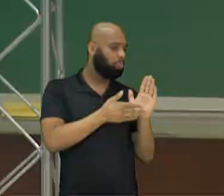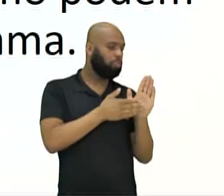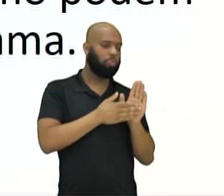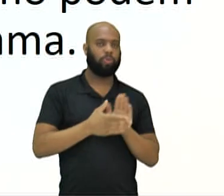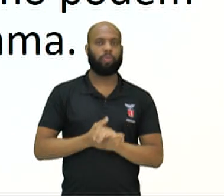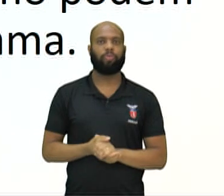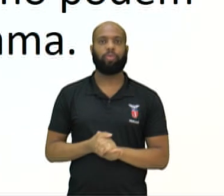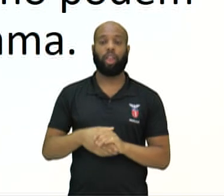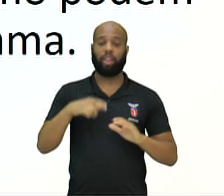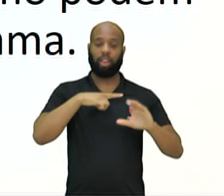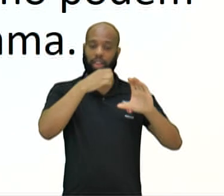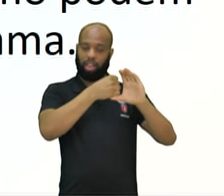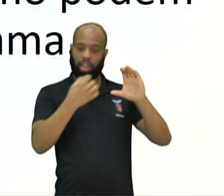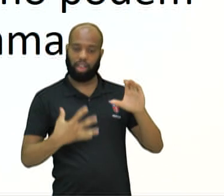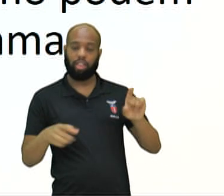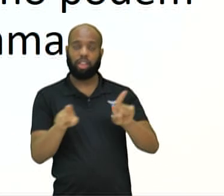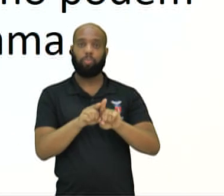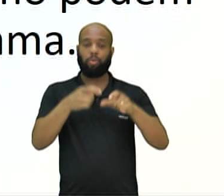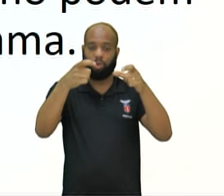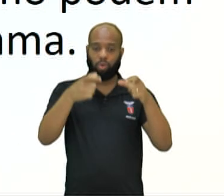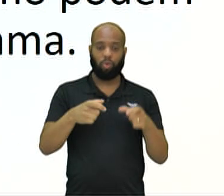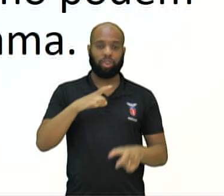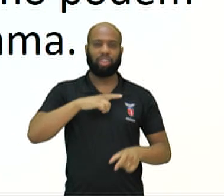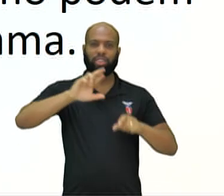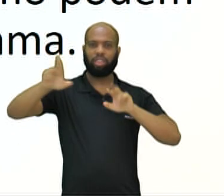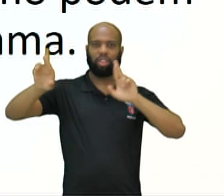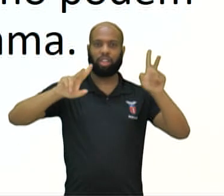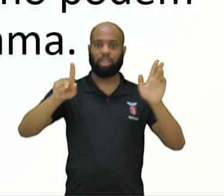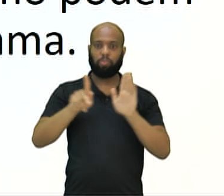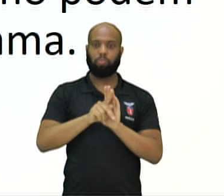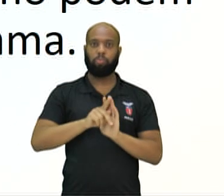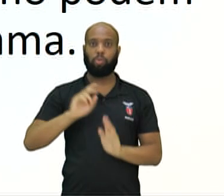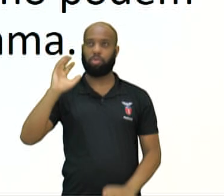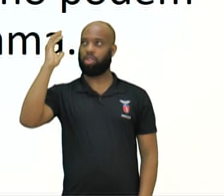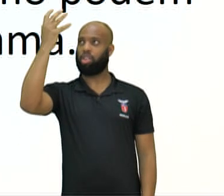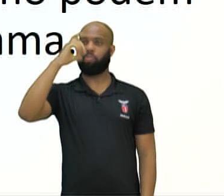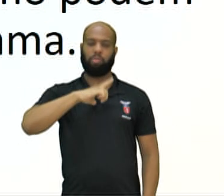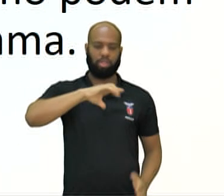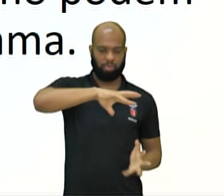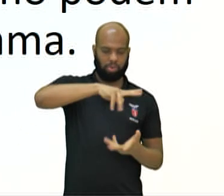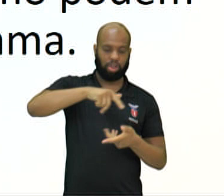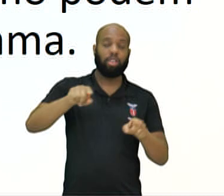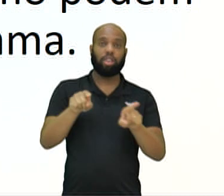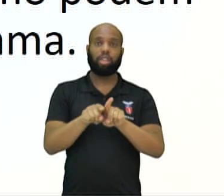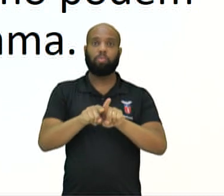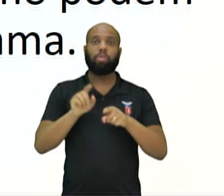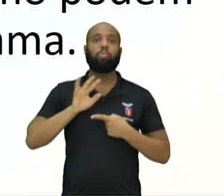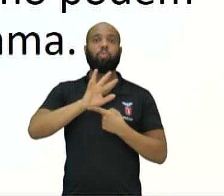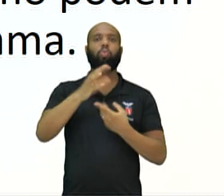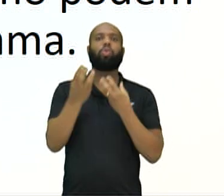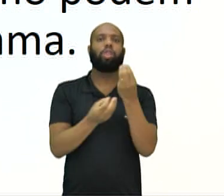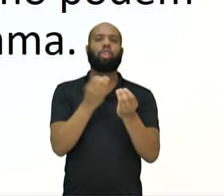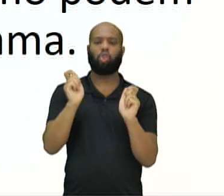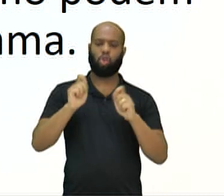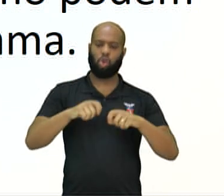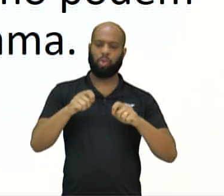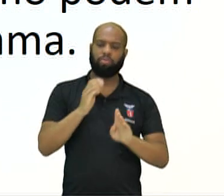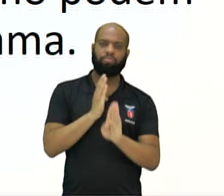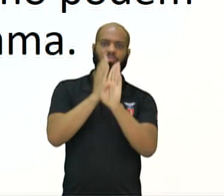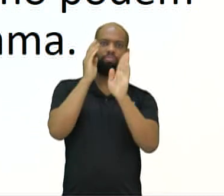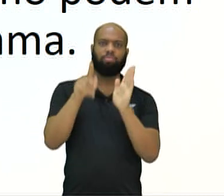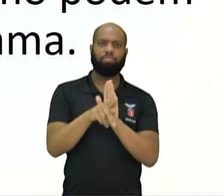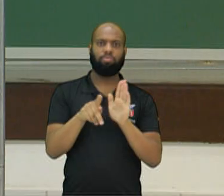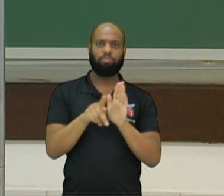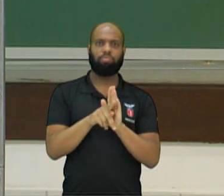aqui, caracterizar e localizar os diferentes tipos de climas existentes no planeta e demonstrar como podem ser identificados